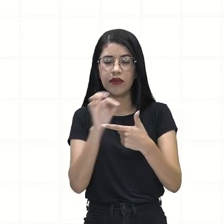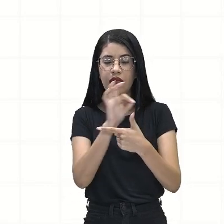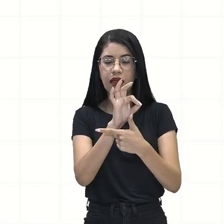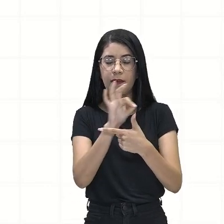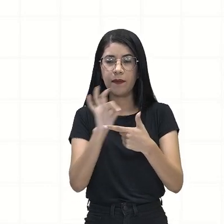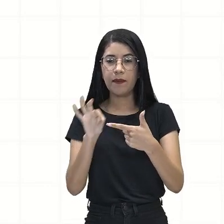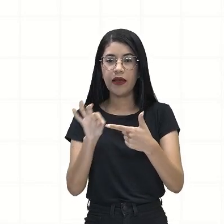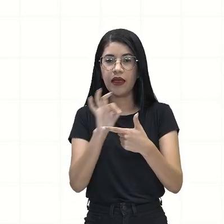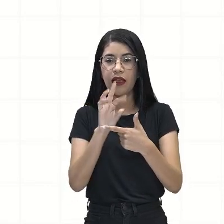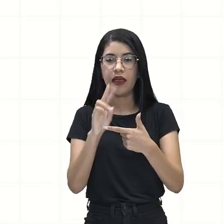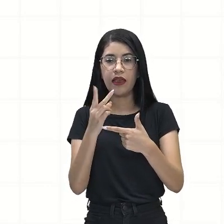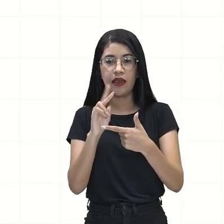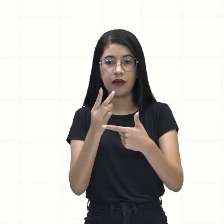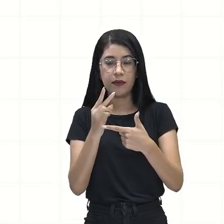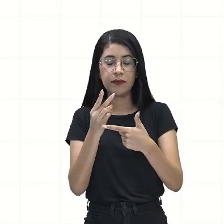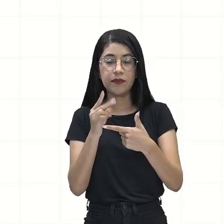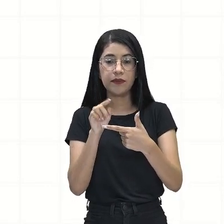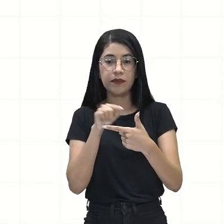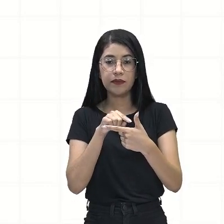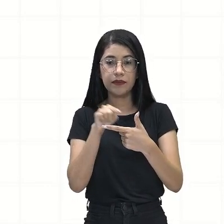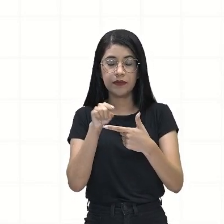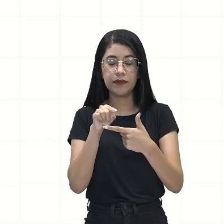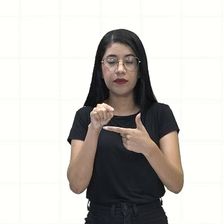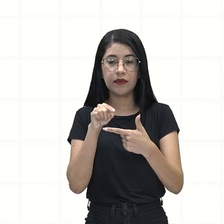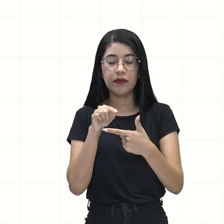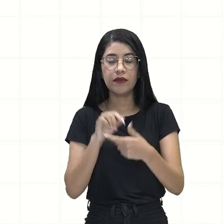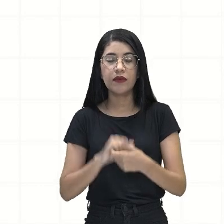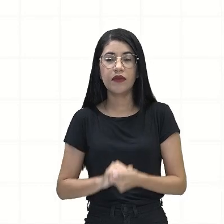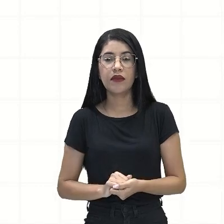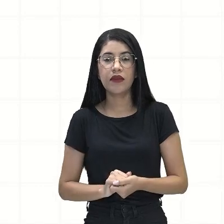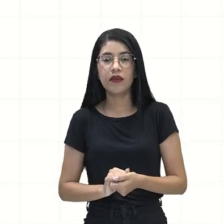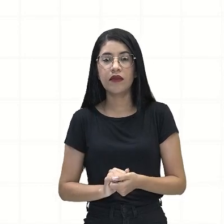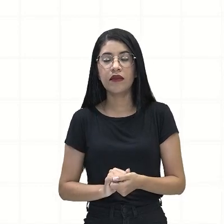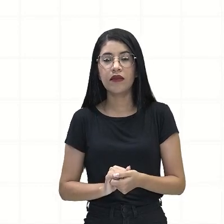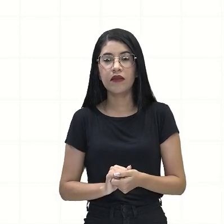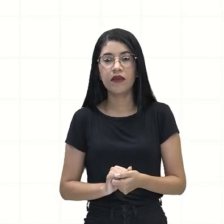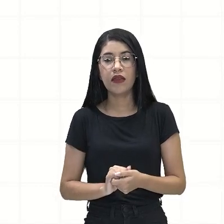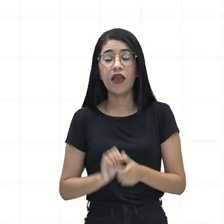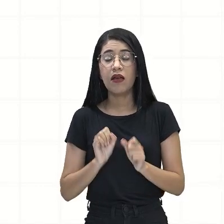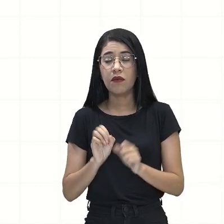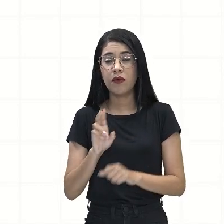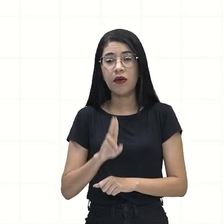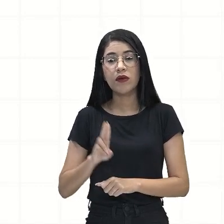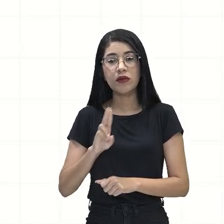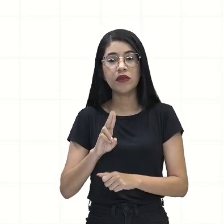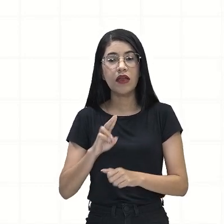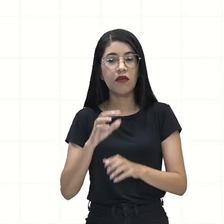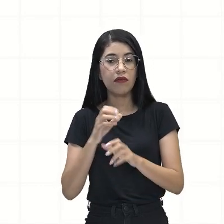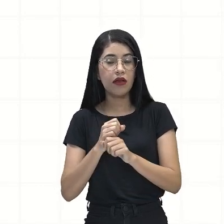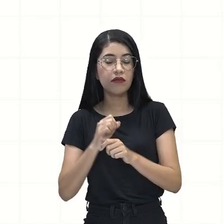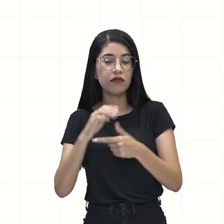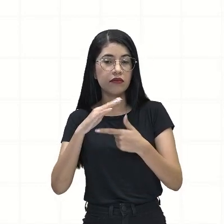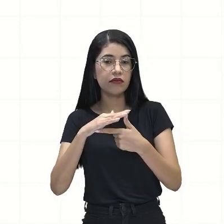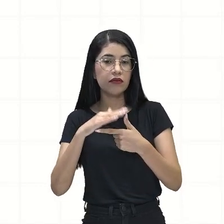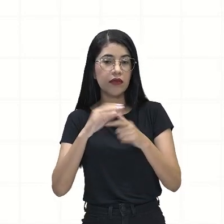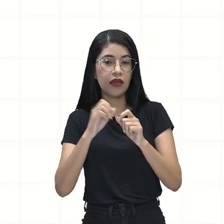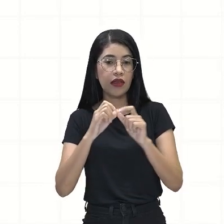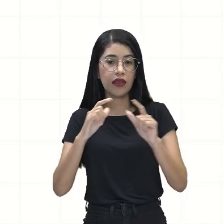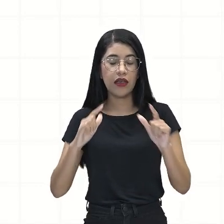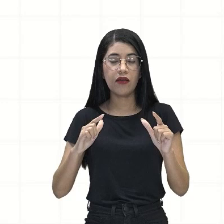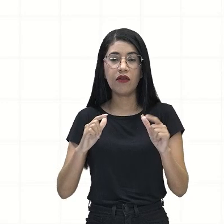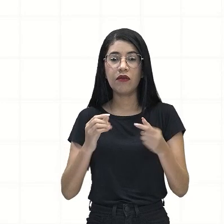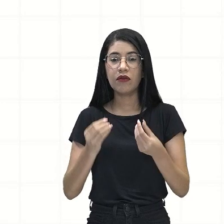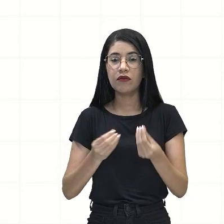a hipotenusa, eu posso aplicar aí o Teorema de Pitágoras, que é justamente a